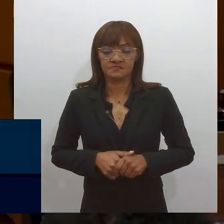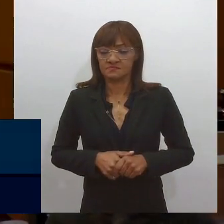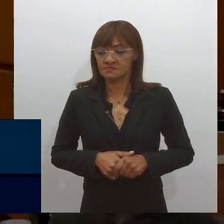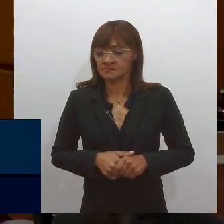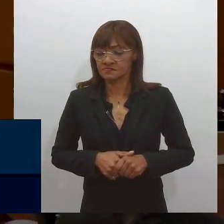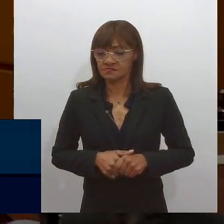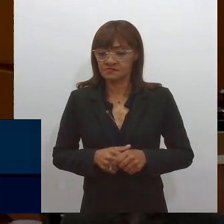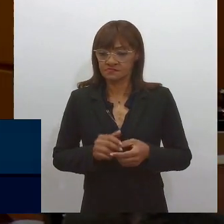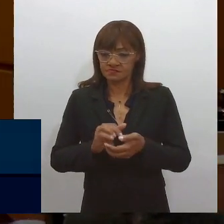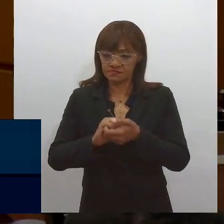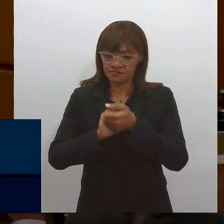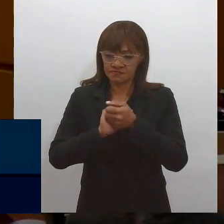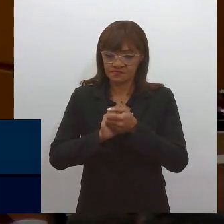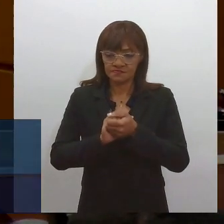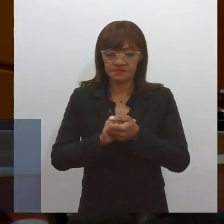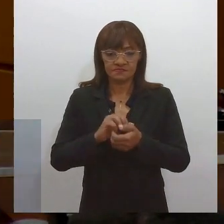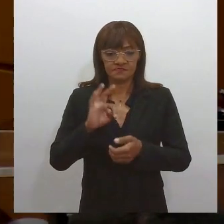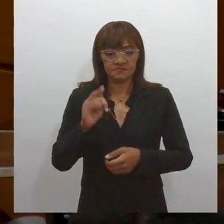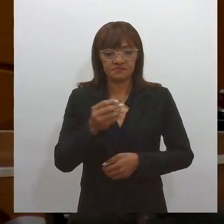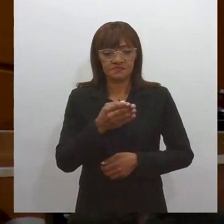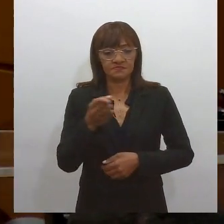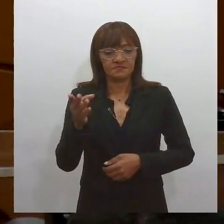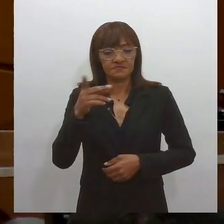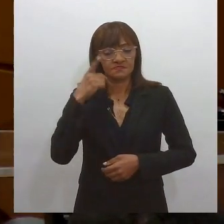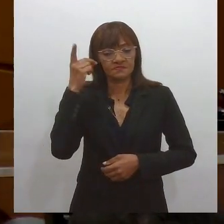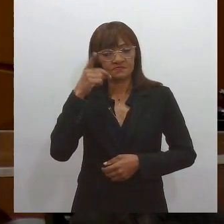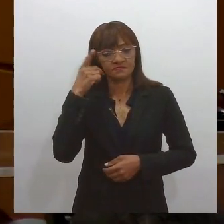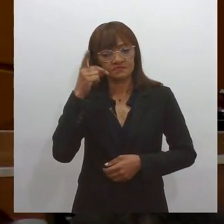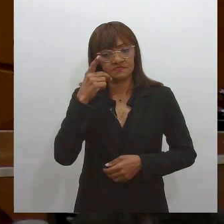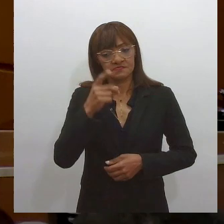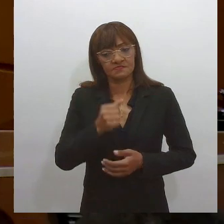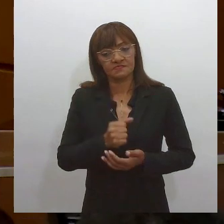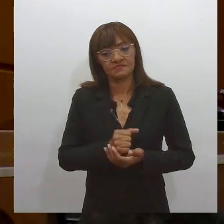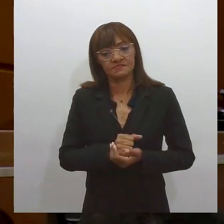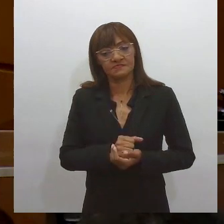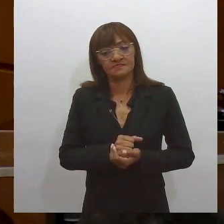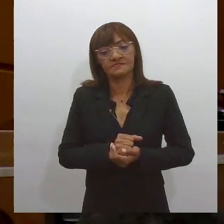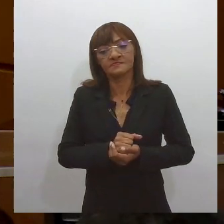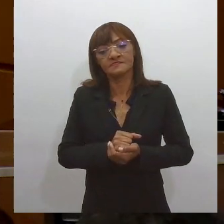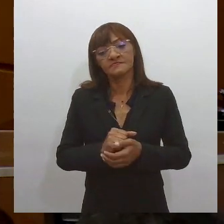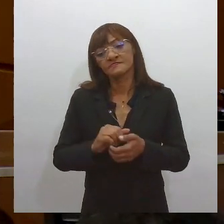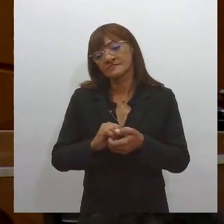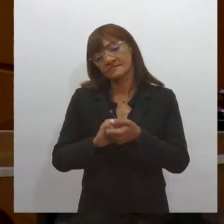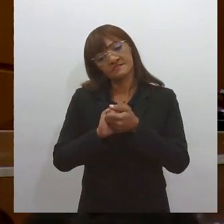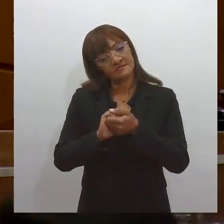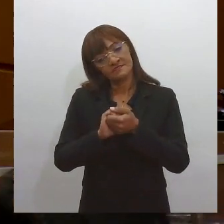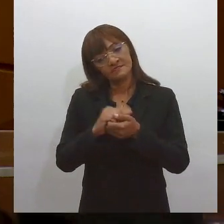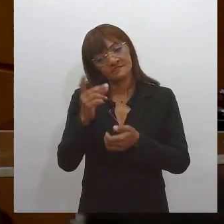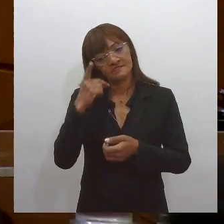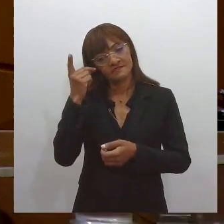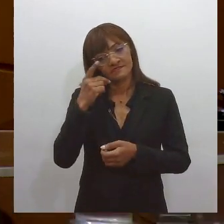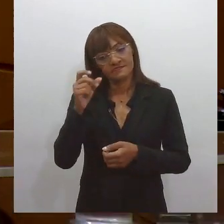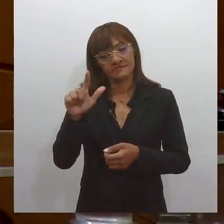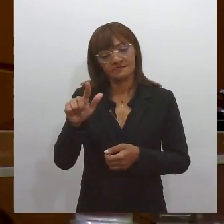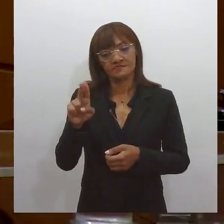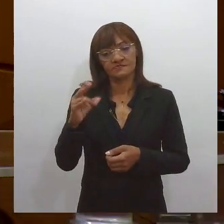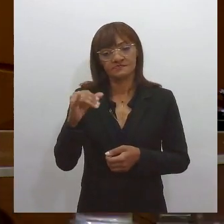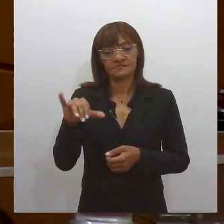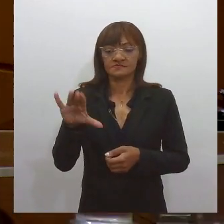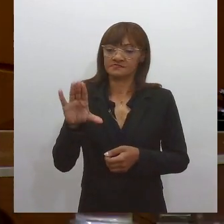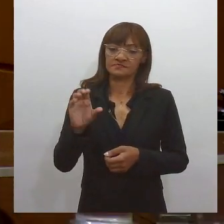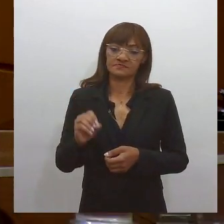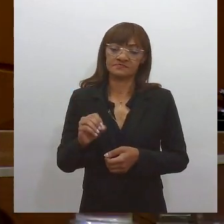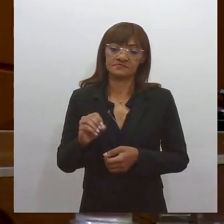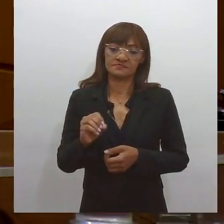sessão o deputado Garibalde queria cumprimentar o deputado Luciano que muito honrou a nossa casa a